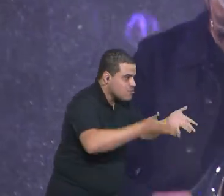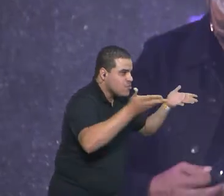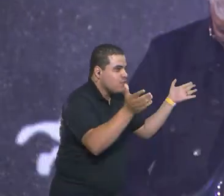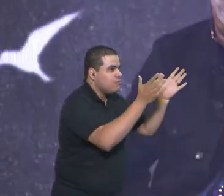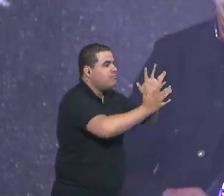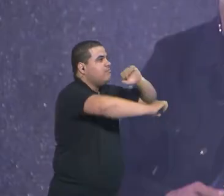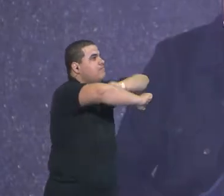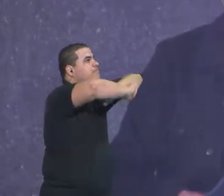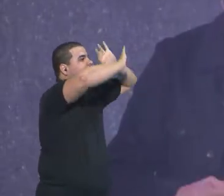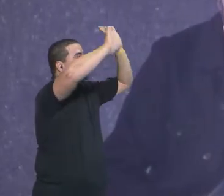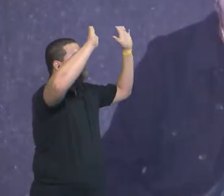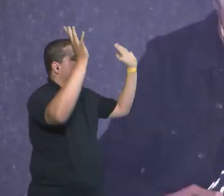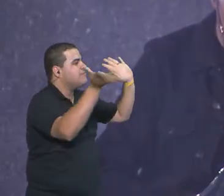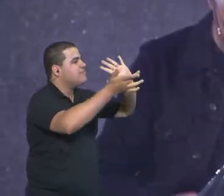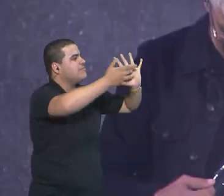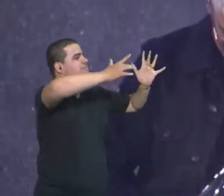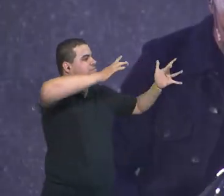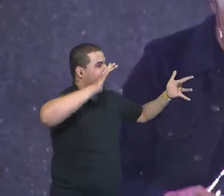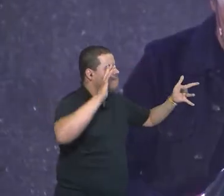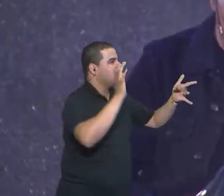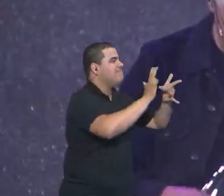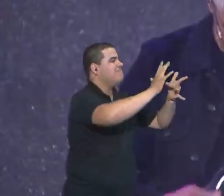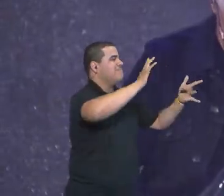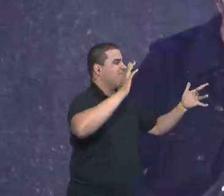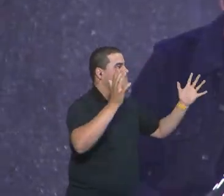glória do Senhor Jesus